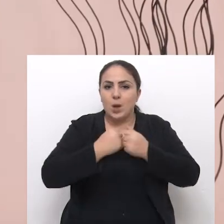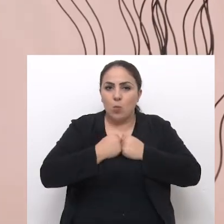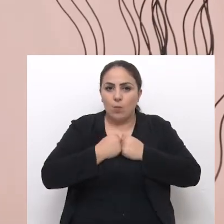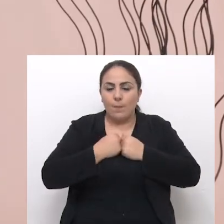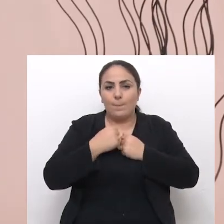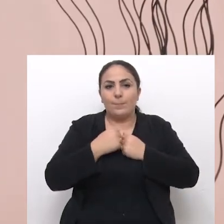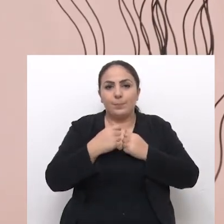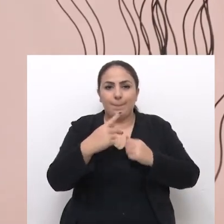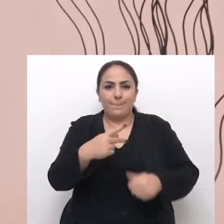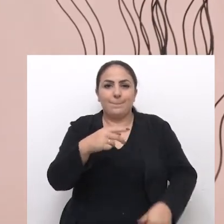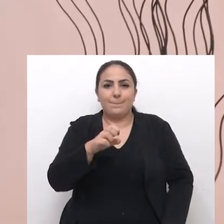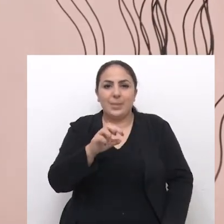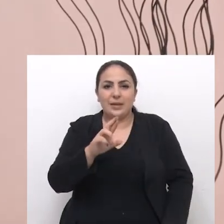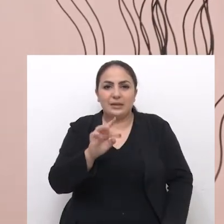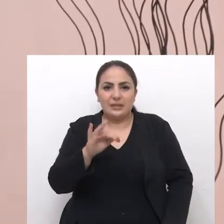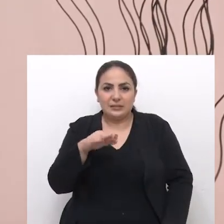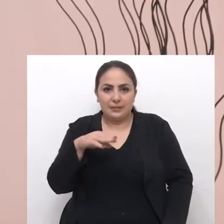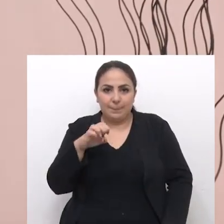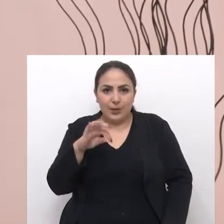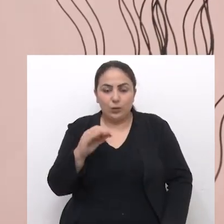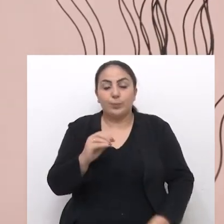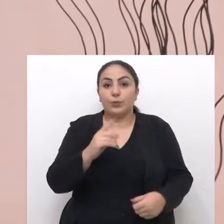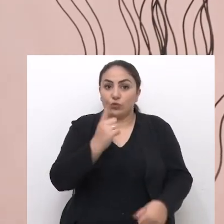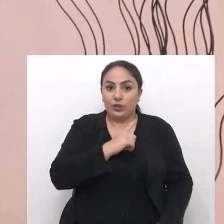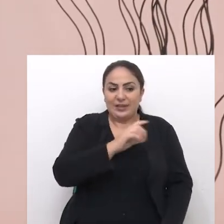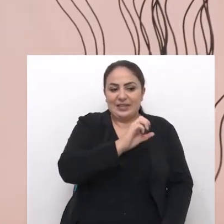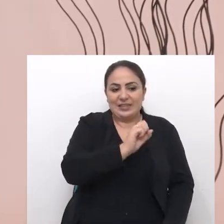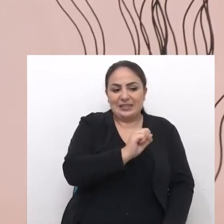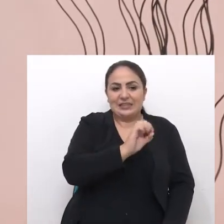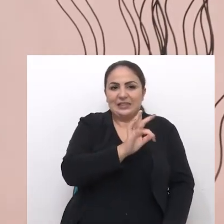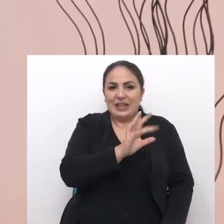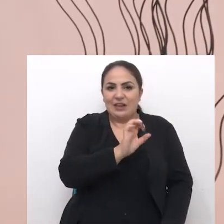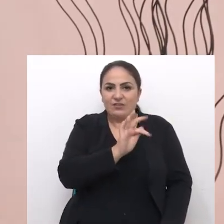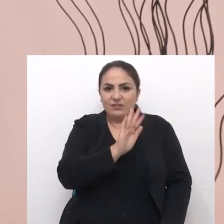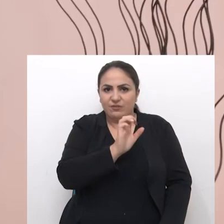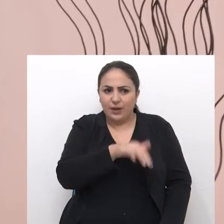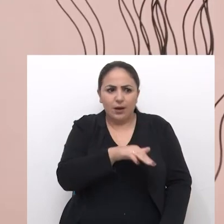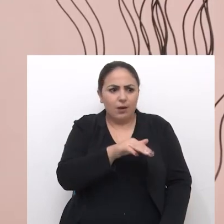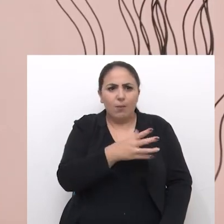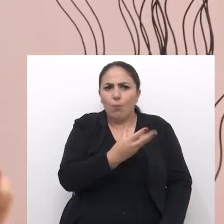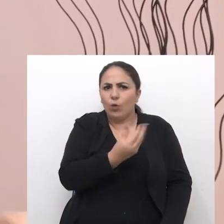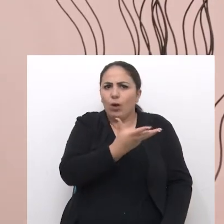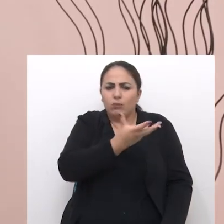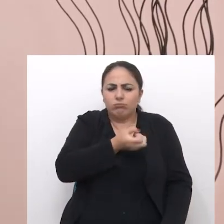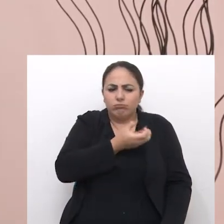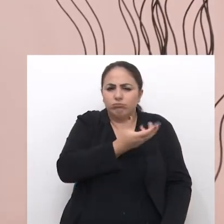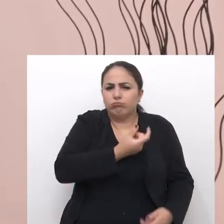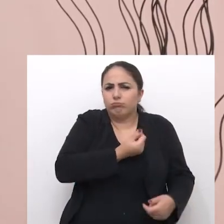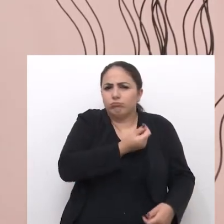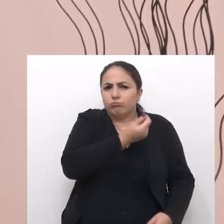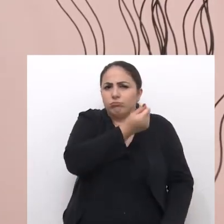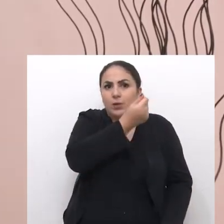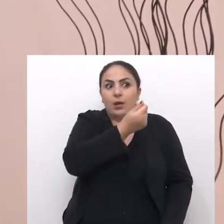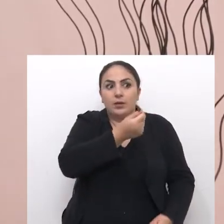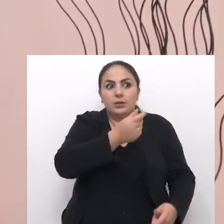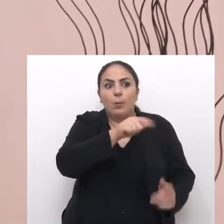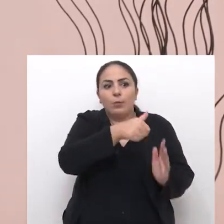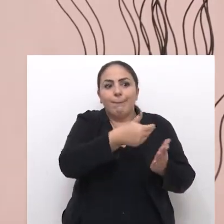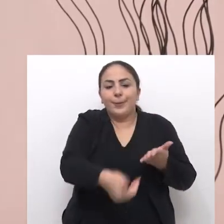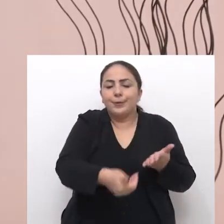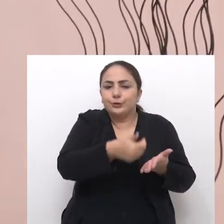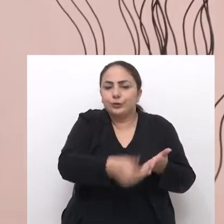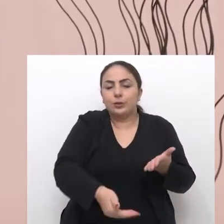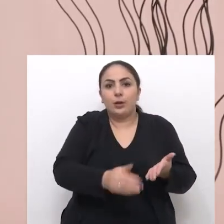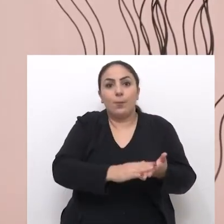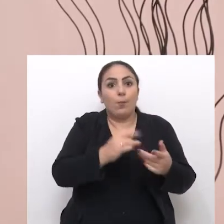Harv. Então havia o Stephen, ele ganhava muito dinheiro, mas ele sempre perdia esse dinheiro.